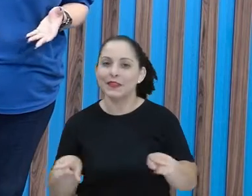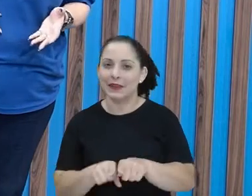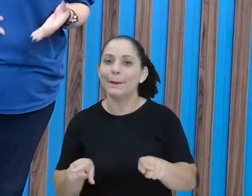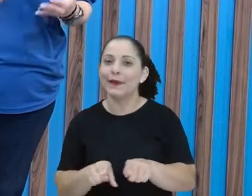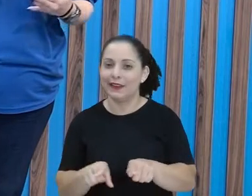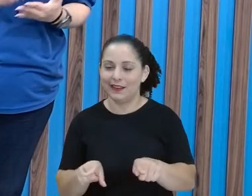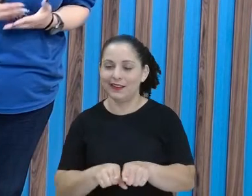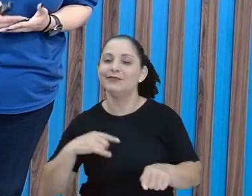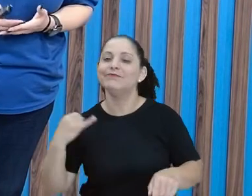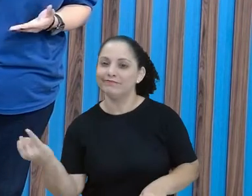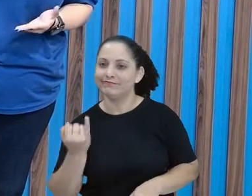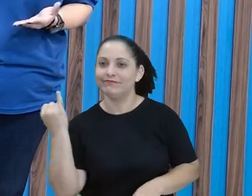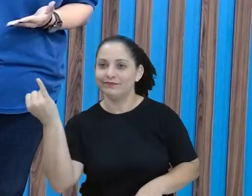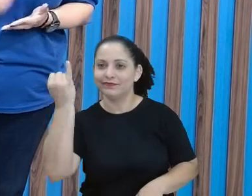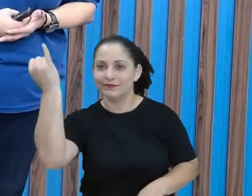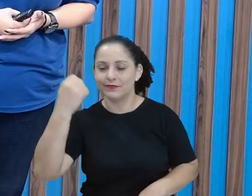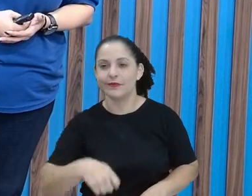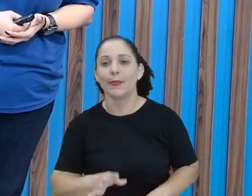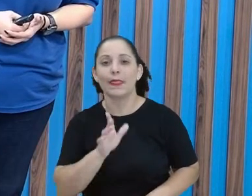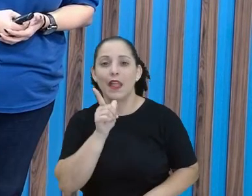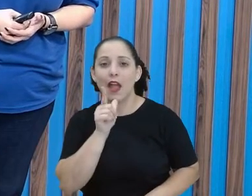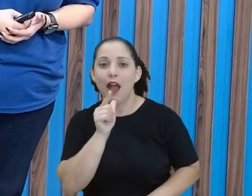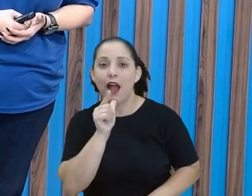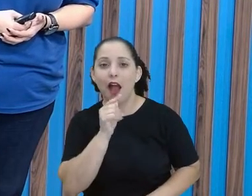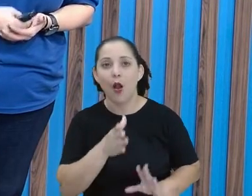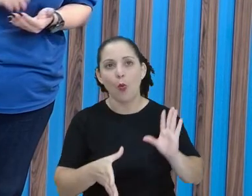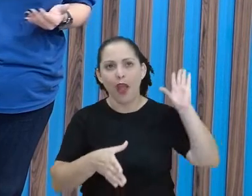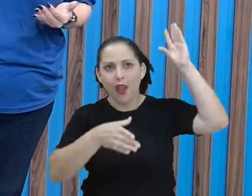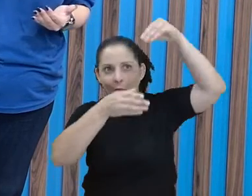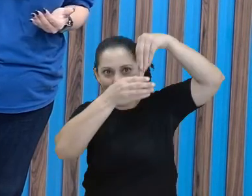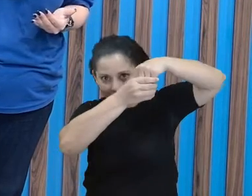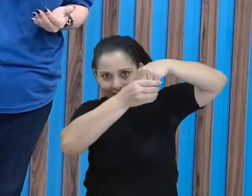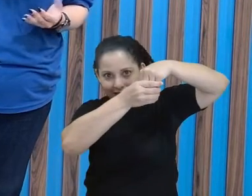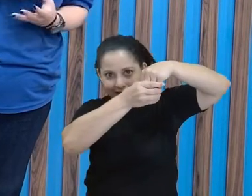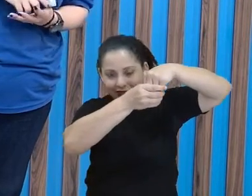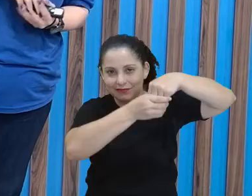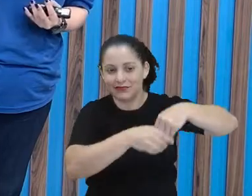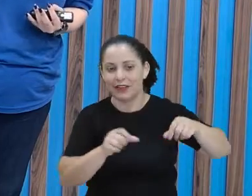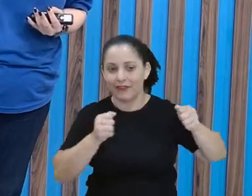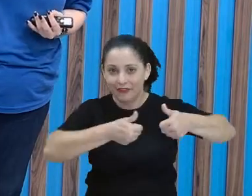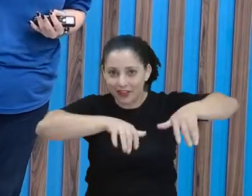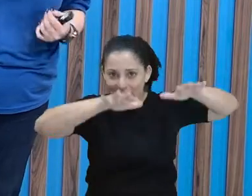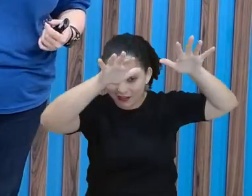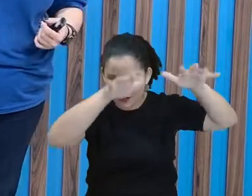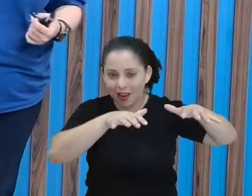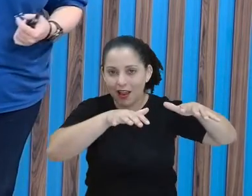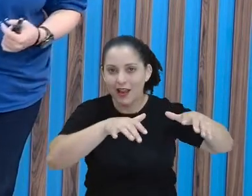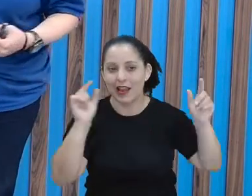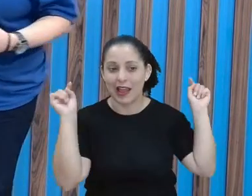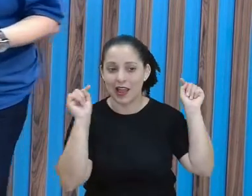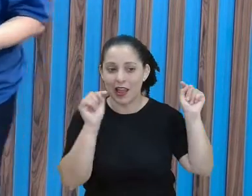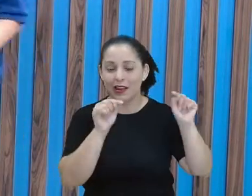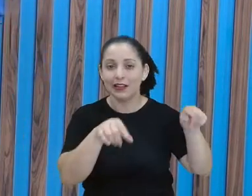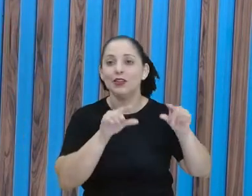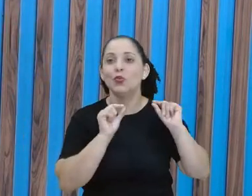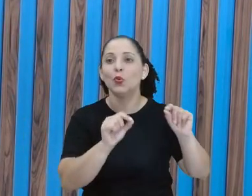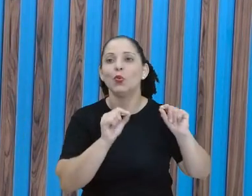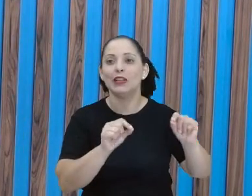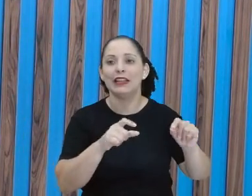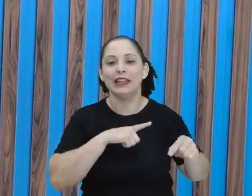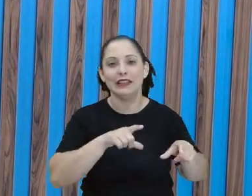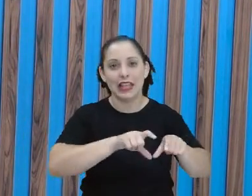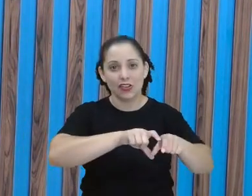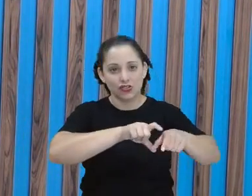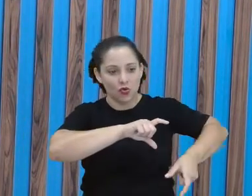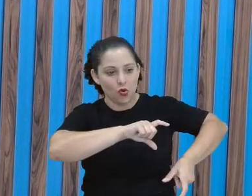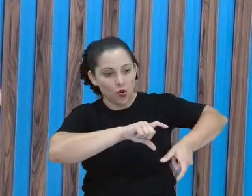Então, assim, essa água é guardada ali, né? Para quê? Para que dali ela passe pelos